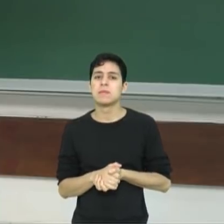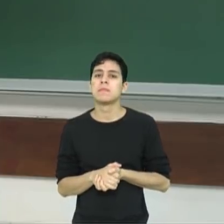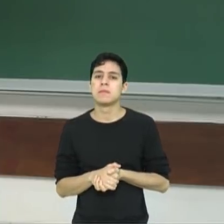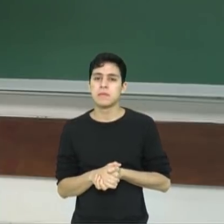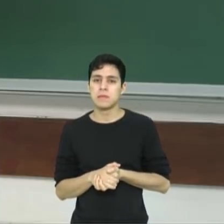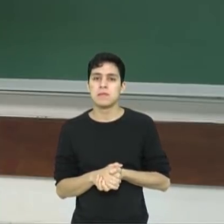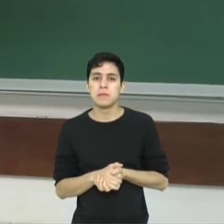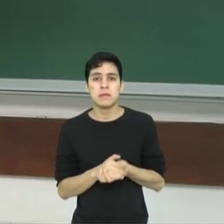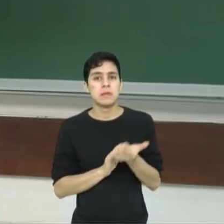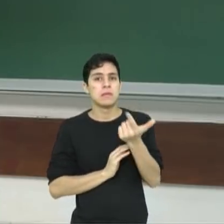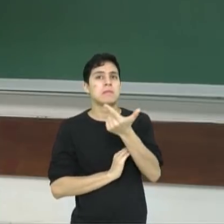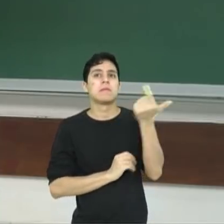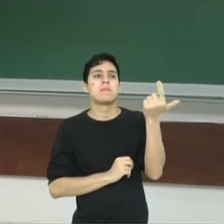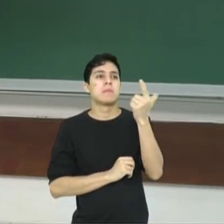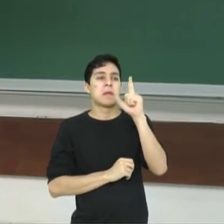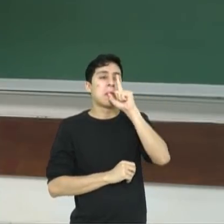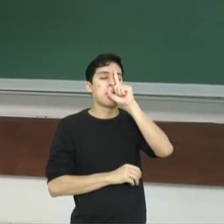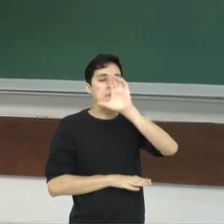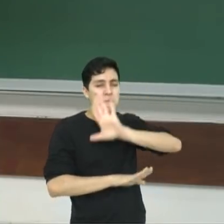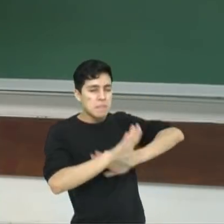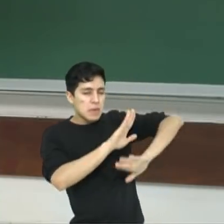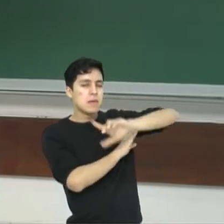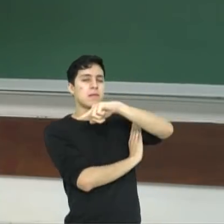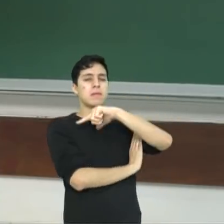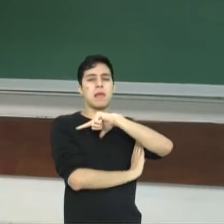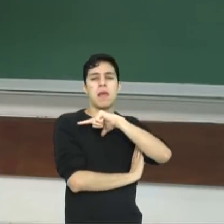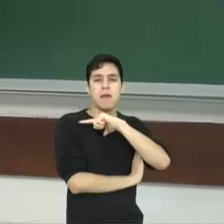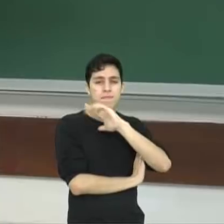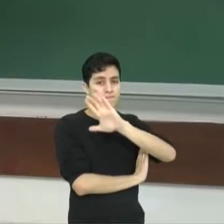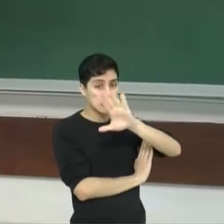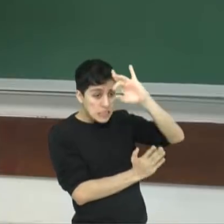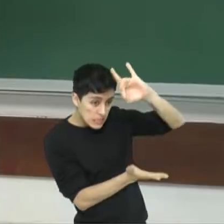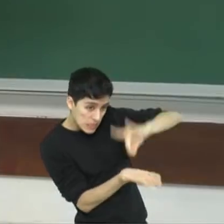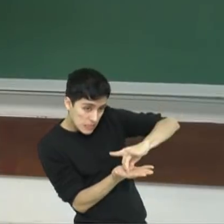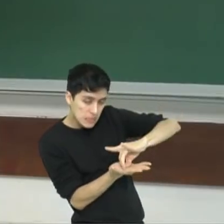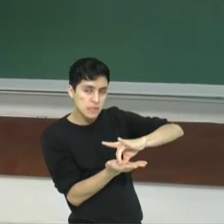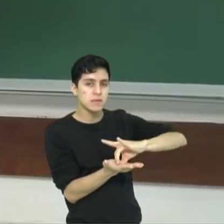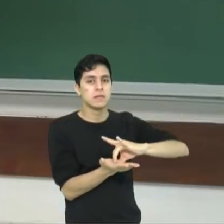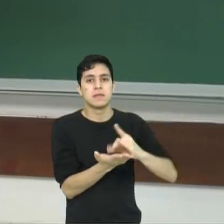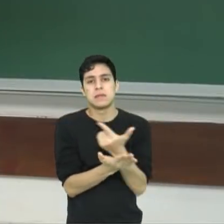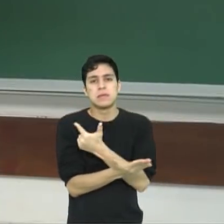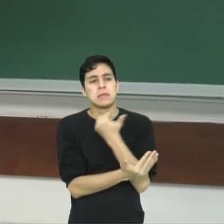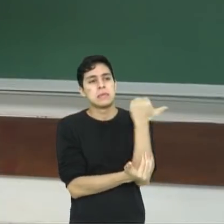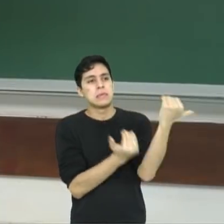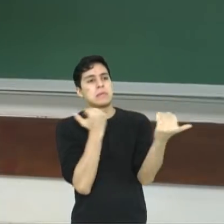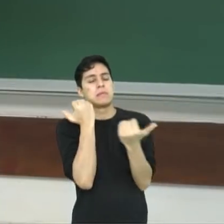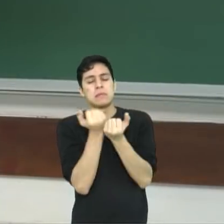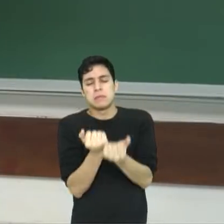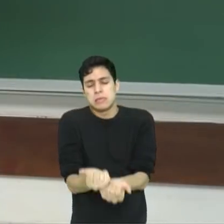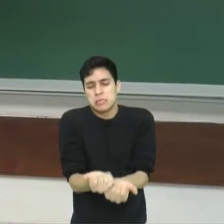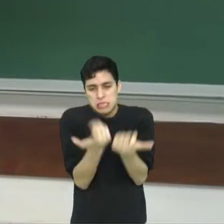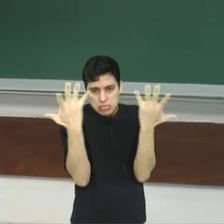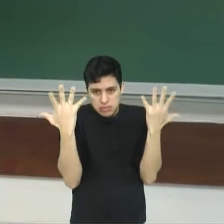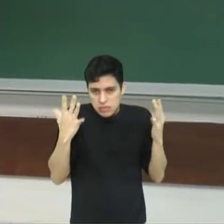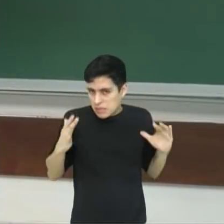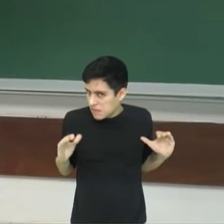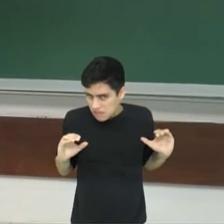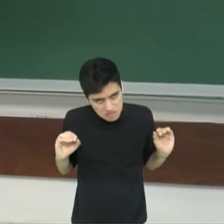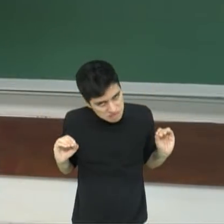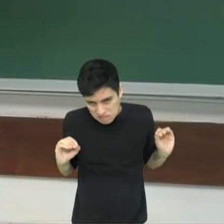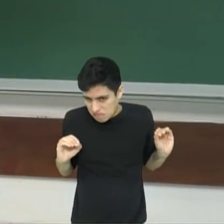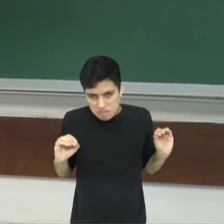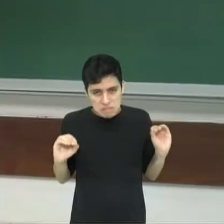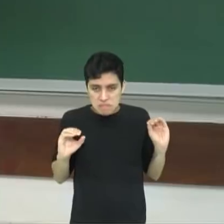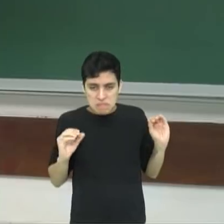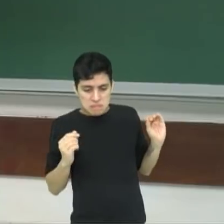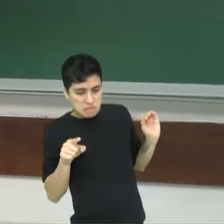chegou a ter muitas ameaças, sim, mas um conflito com derramamento de sangue, com milhares de mortes, de um dos